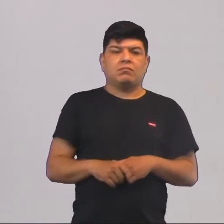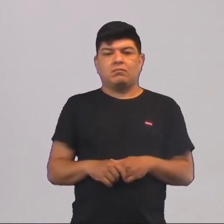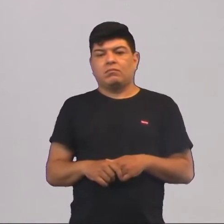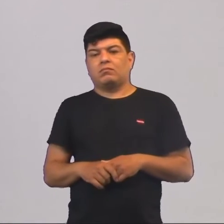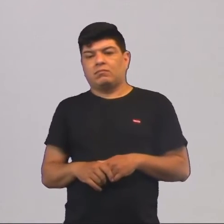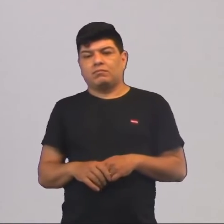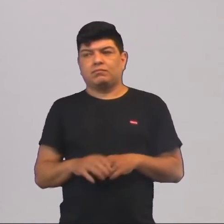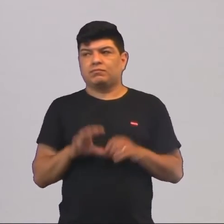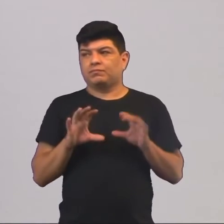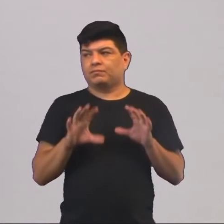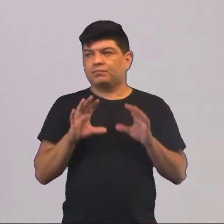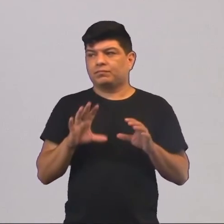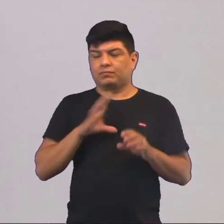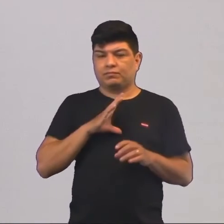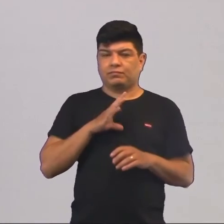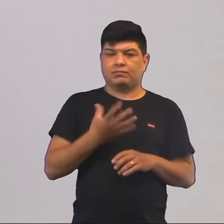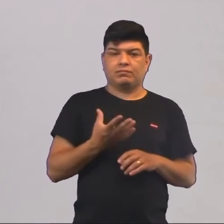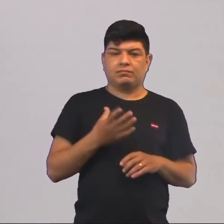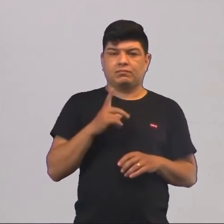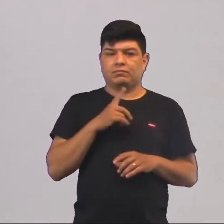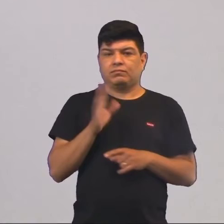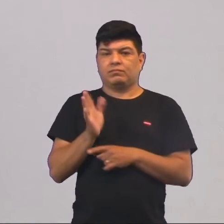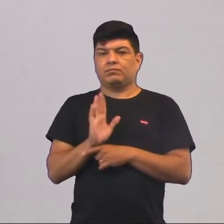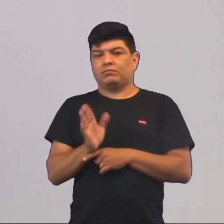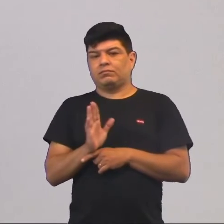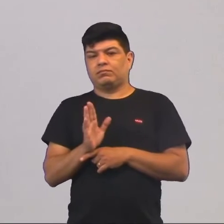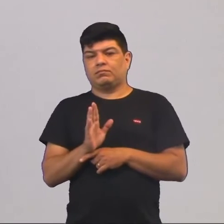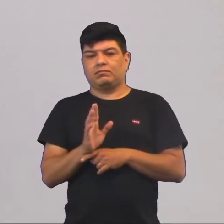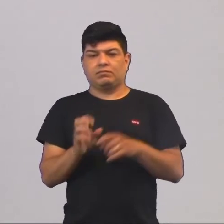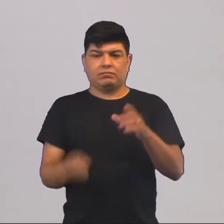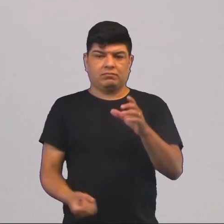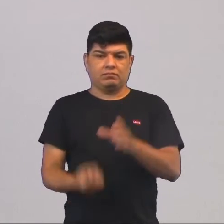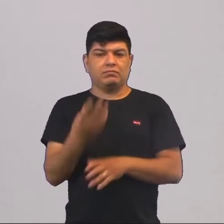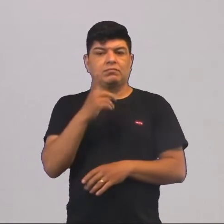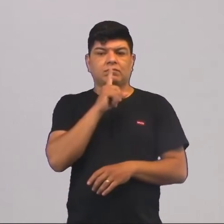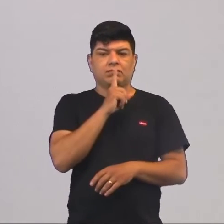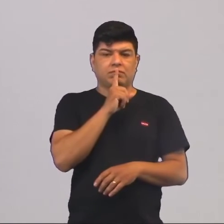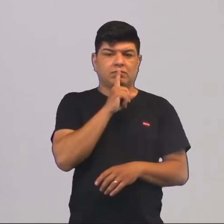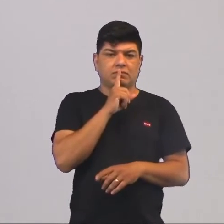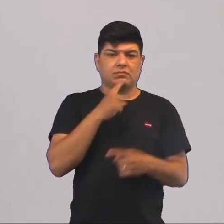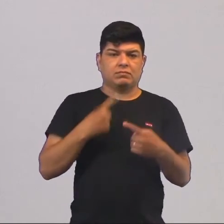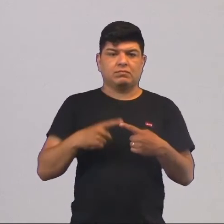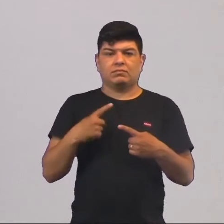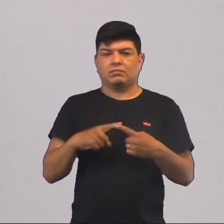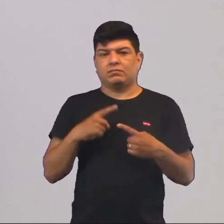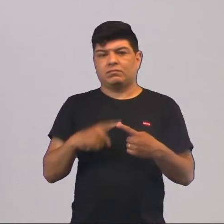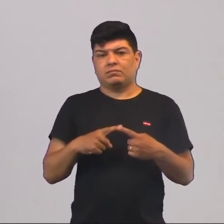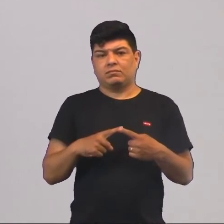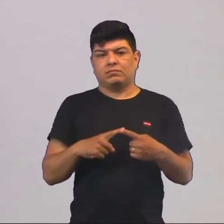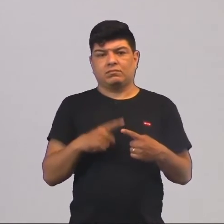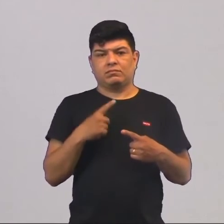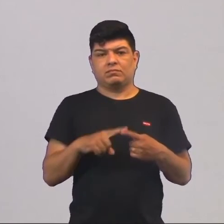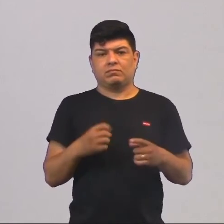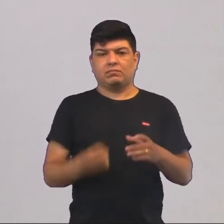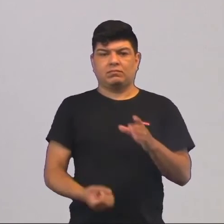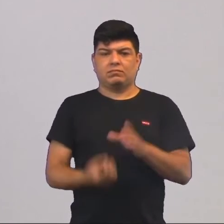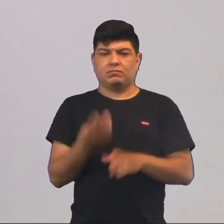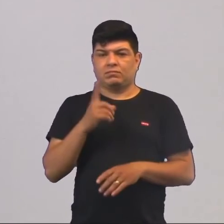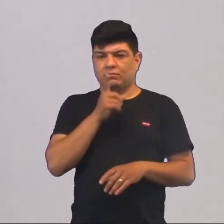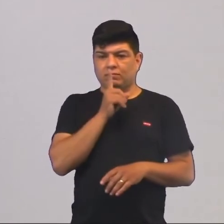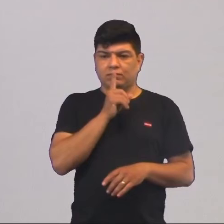é uma citação audaciosa dizer que o cinema nasceu mudo, né? Por quê? Por que nasceu